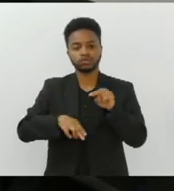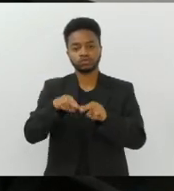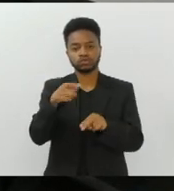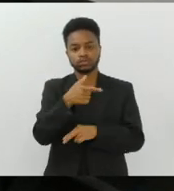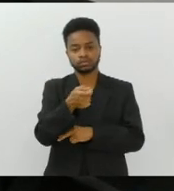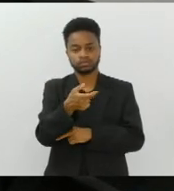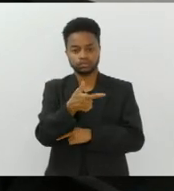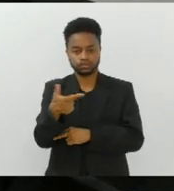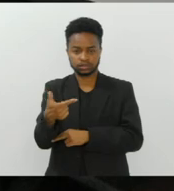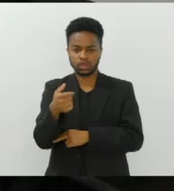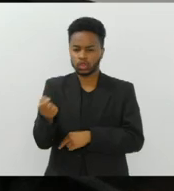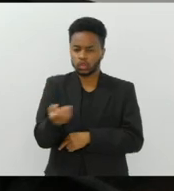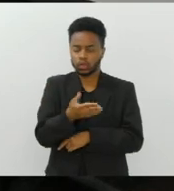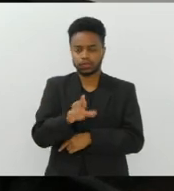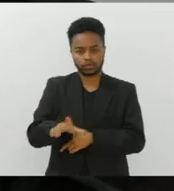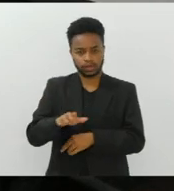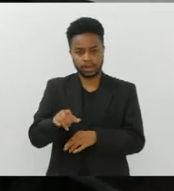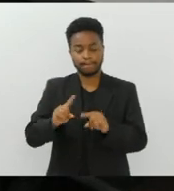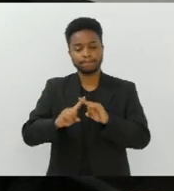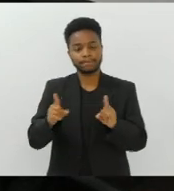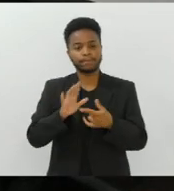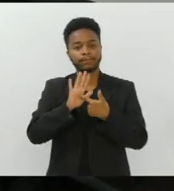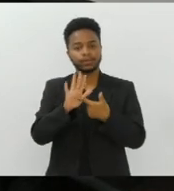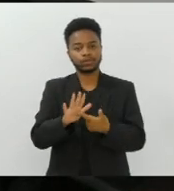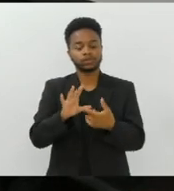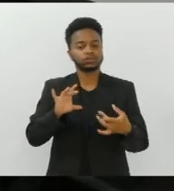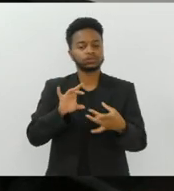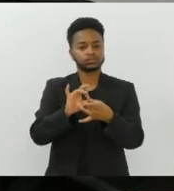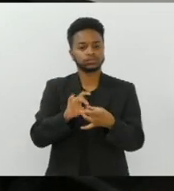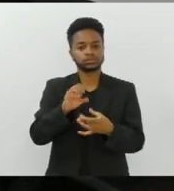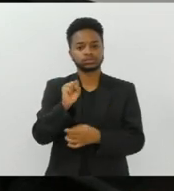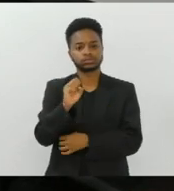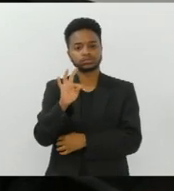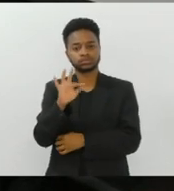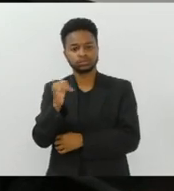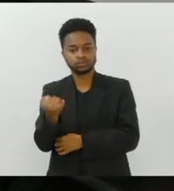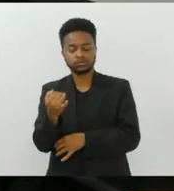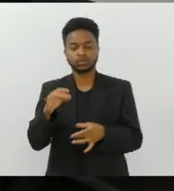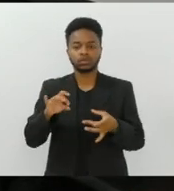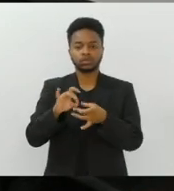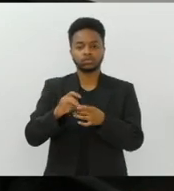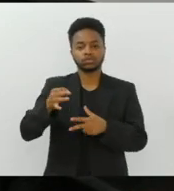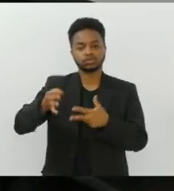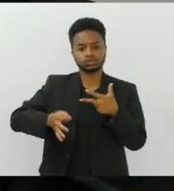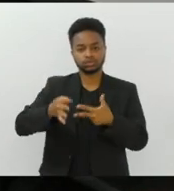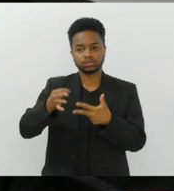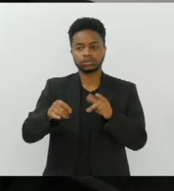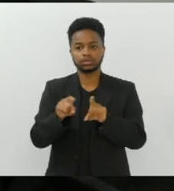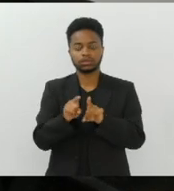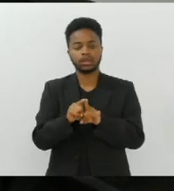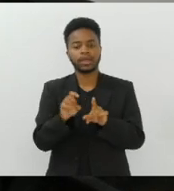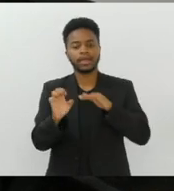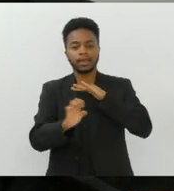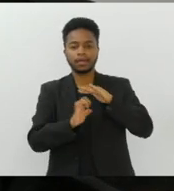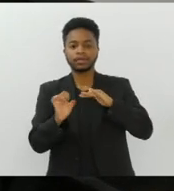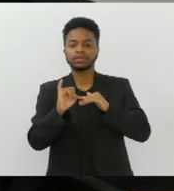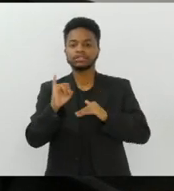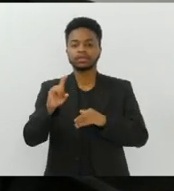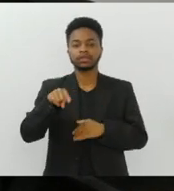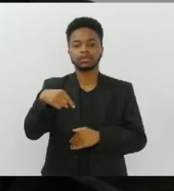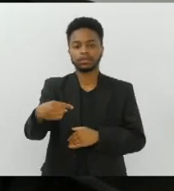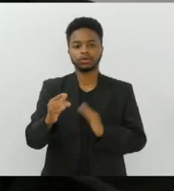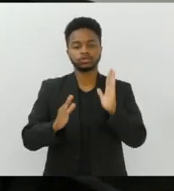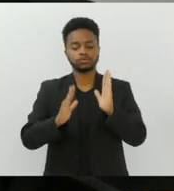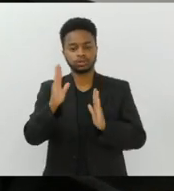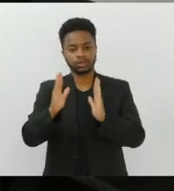não é tão novo, e que diz, tese do STJ vinculante para todo o Poder Judiciário, a operadora, mesmo após o exercício